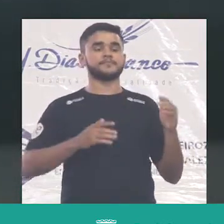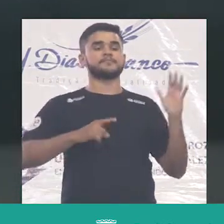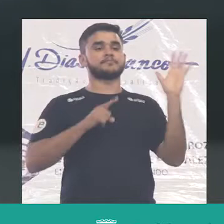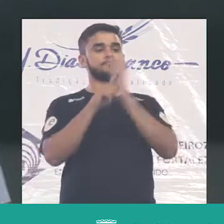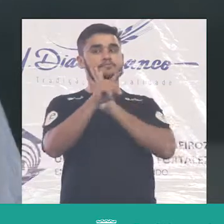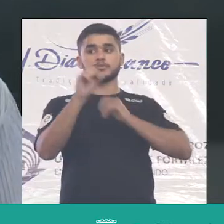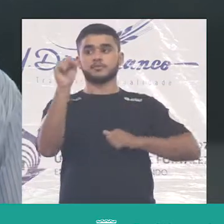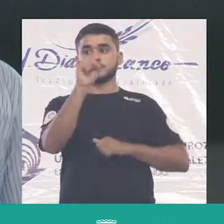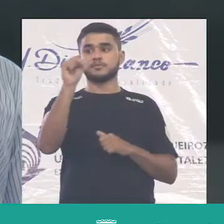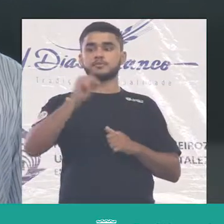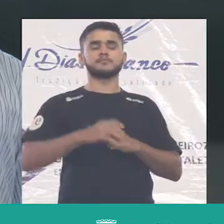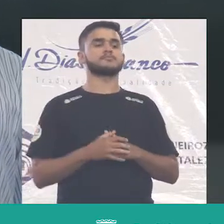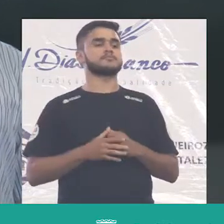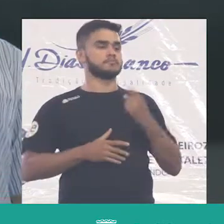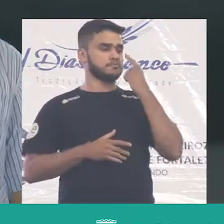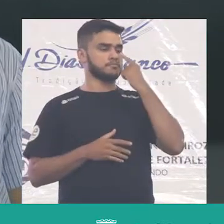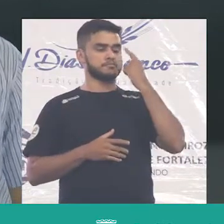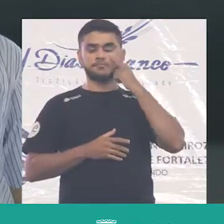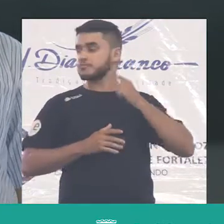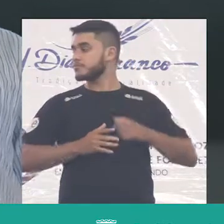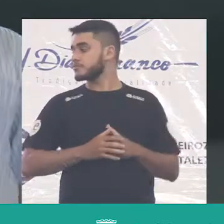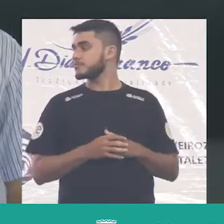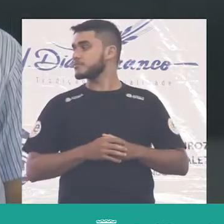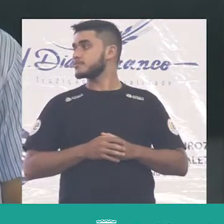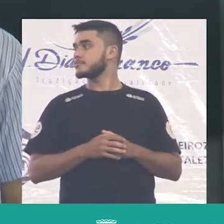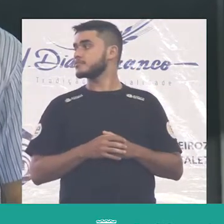Na oitava questão, diz o seguinte: